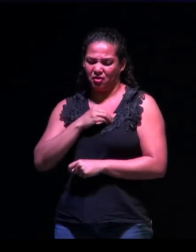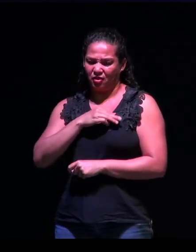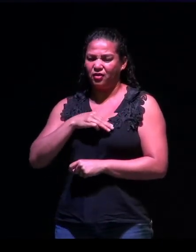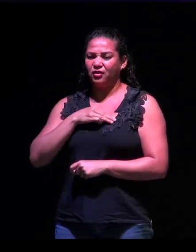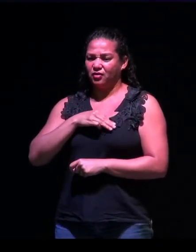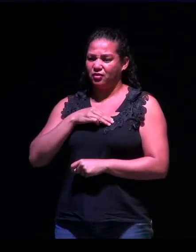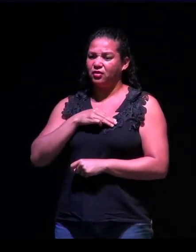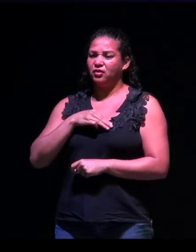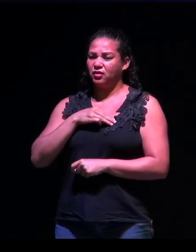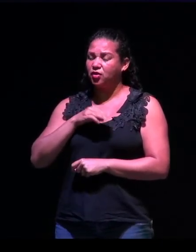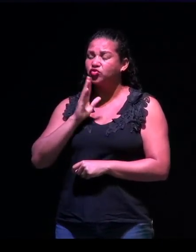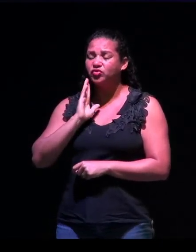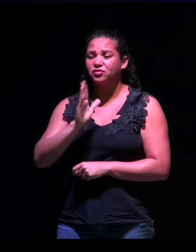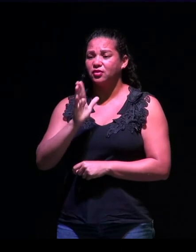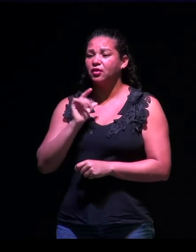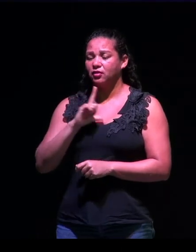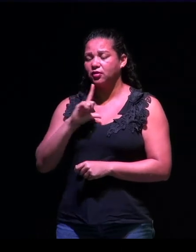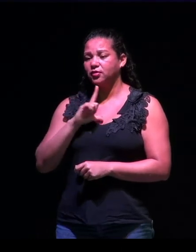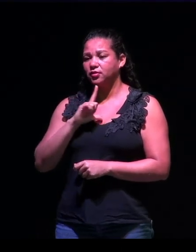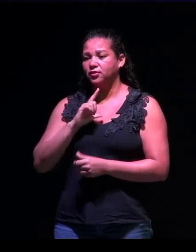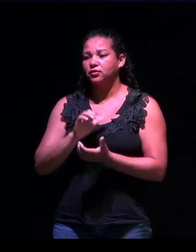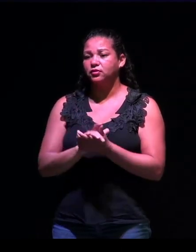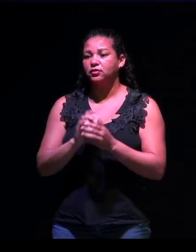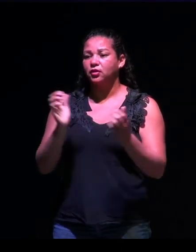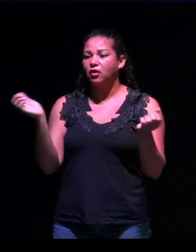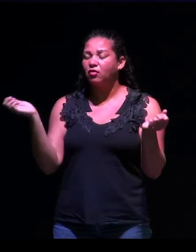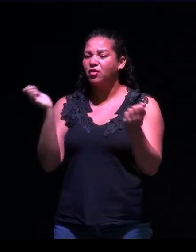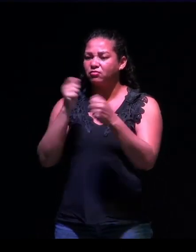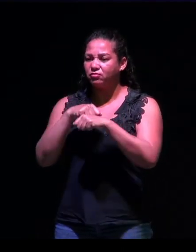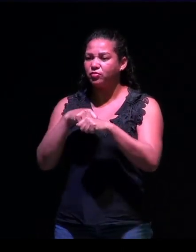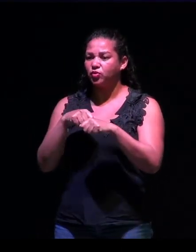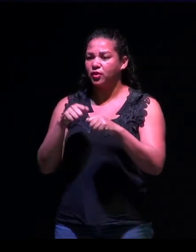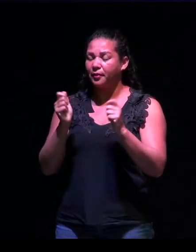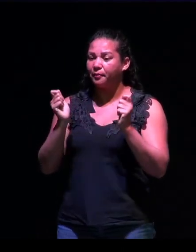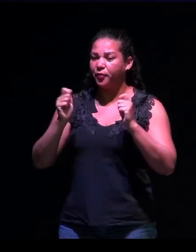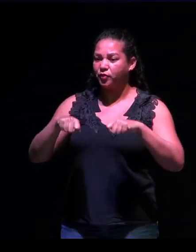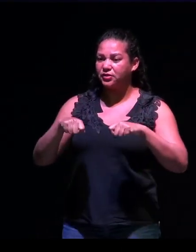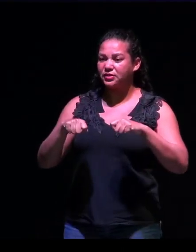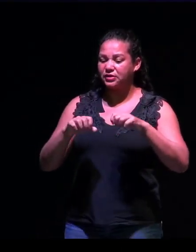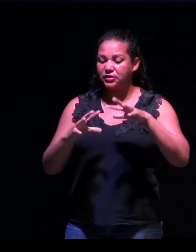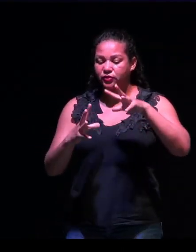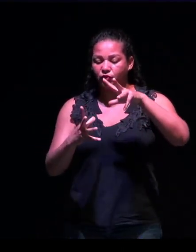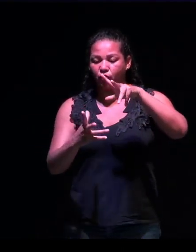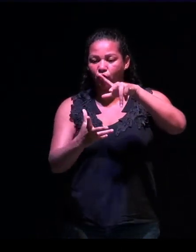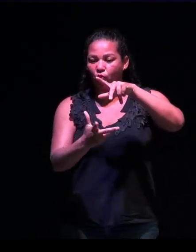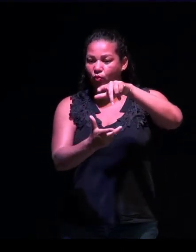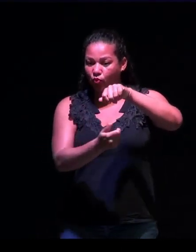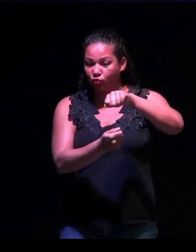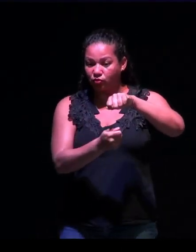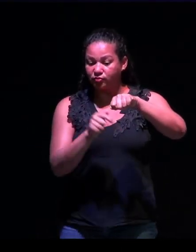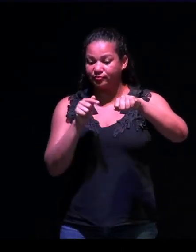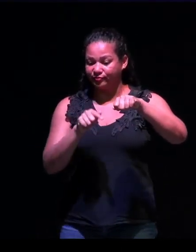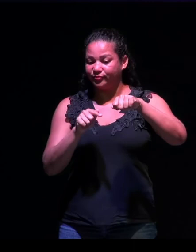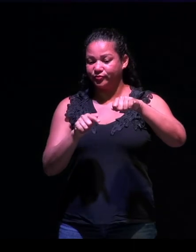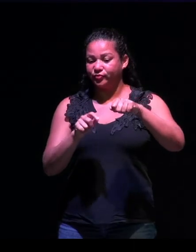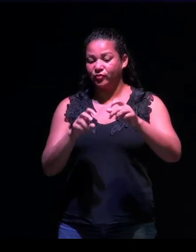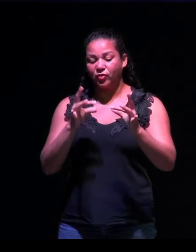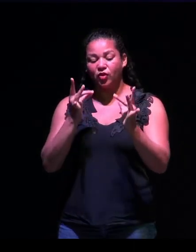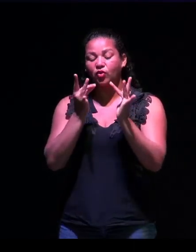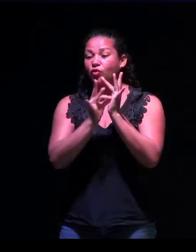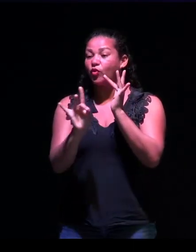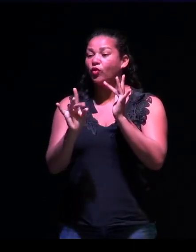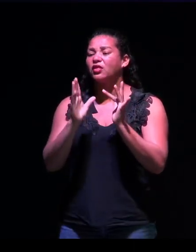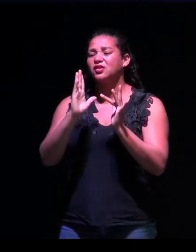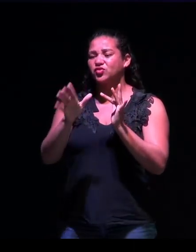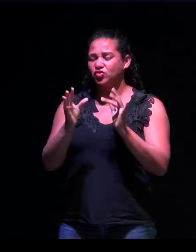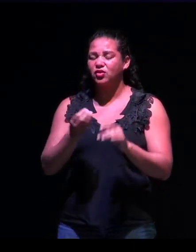os princípios que vai tornar possível um governo mundial feito pelo anticristo já estão aí. Ele diz